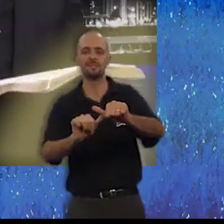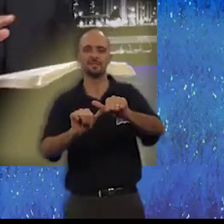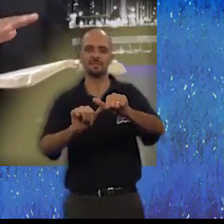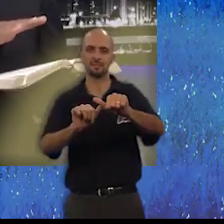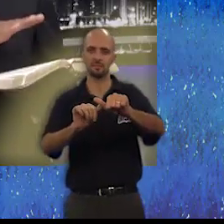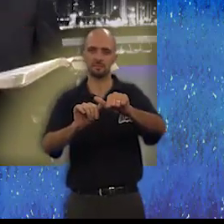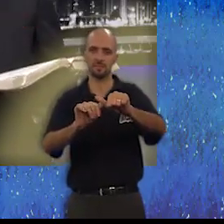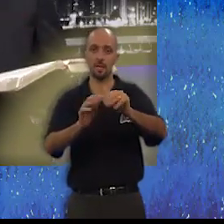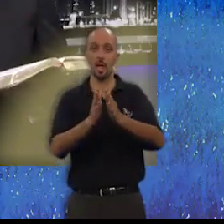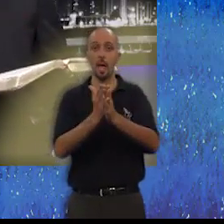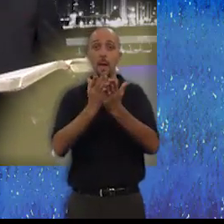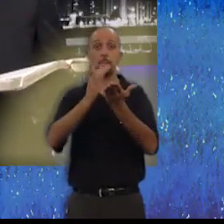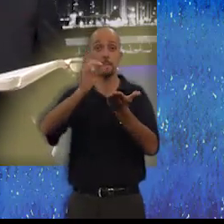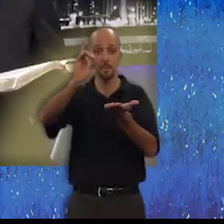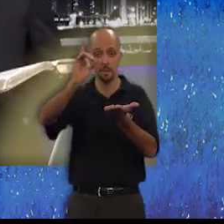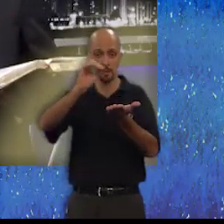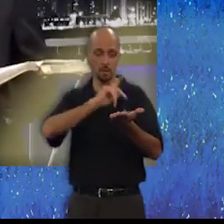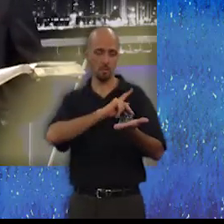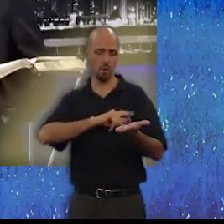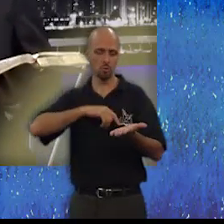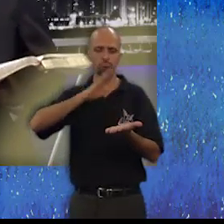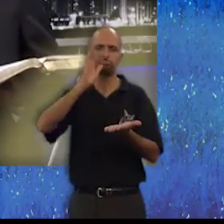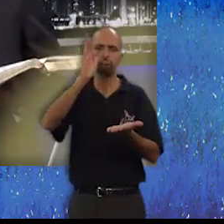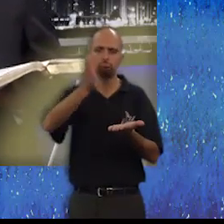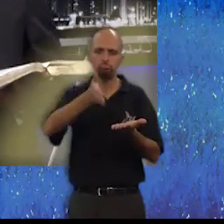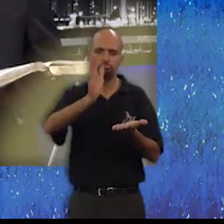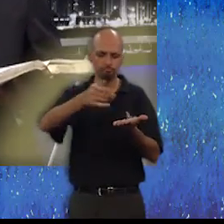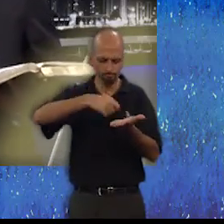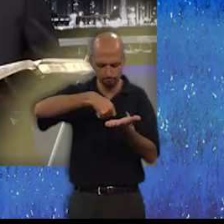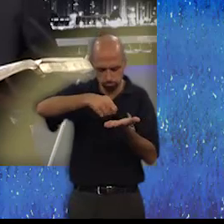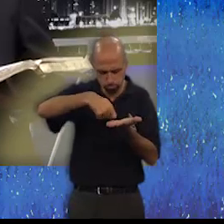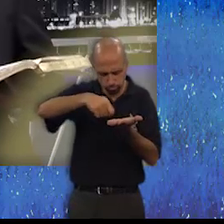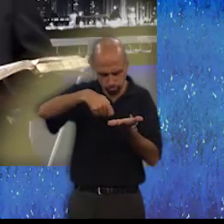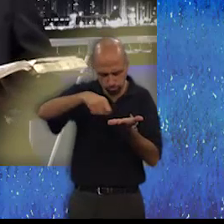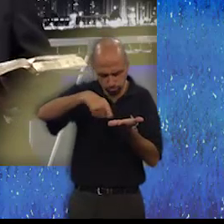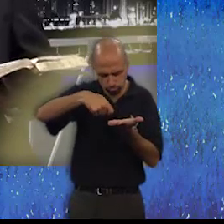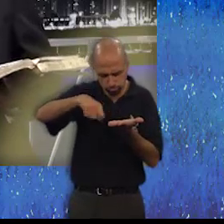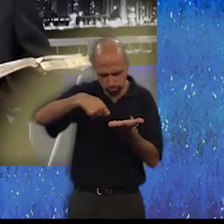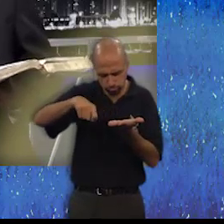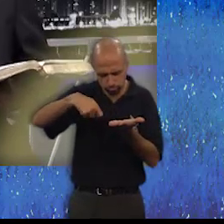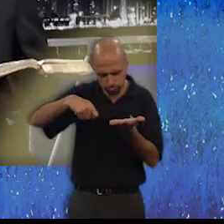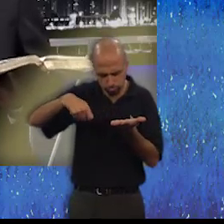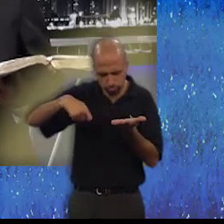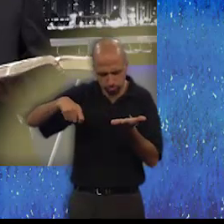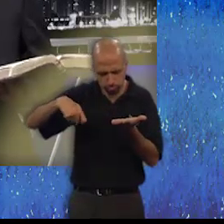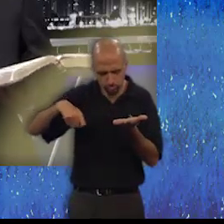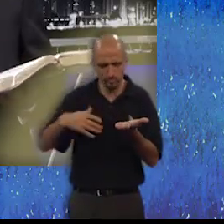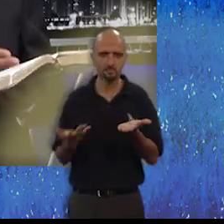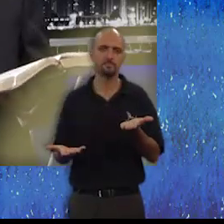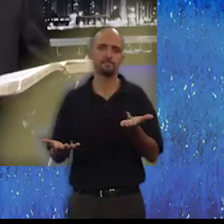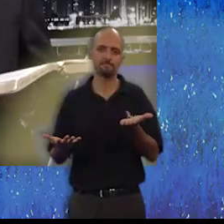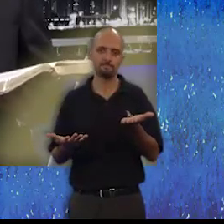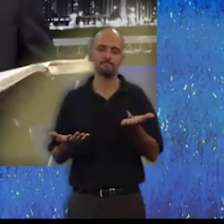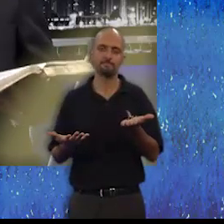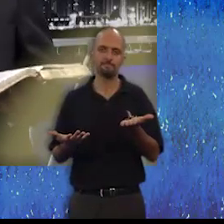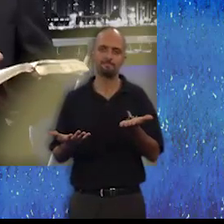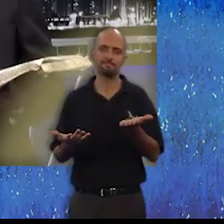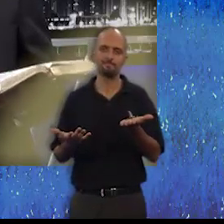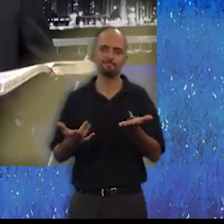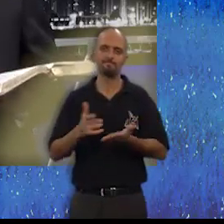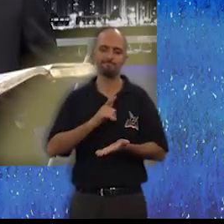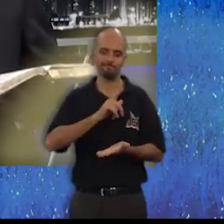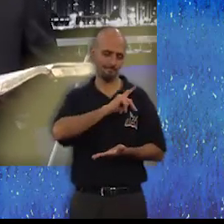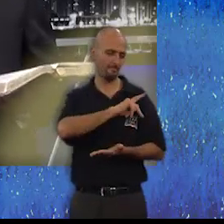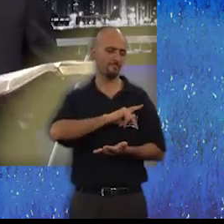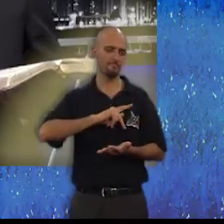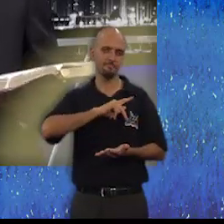Os livros mais incríveis a respeito da evangelização, do plantio de igrejas em lugares novos, você encontra nos